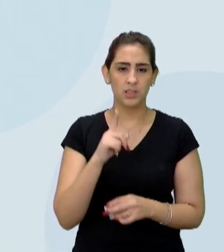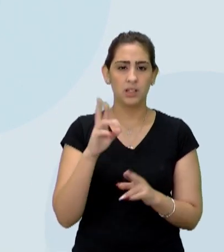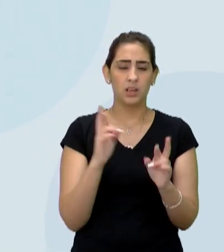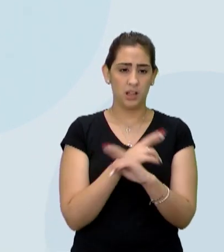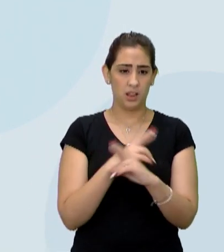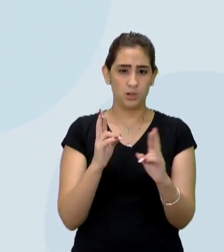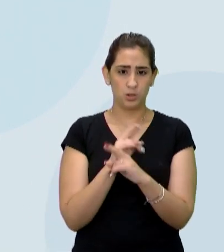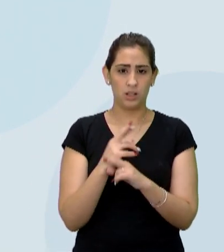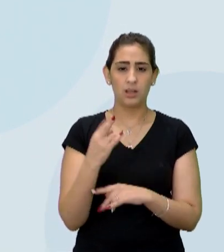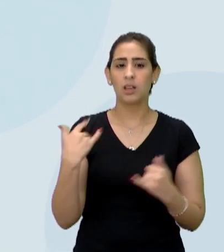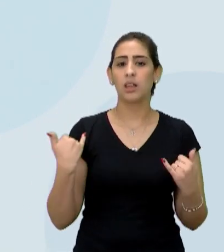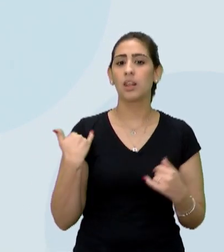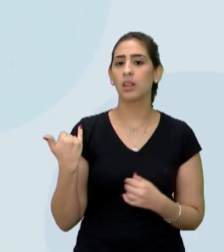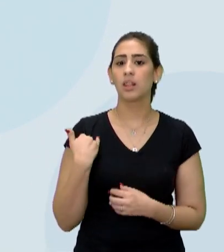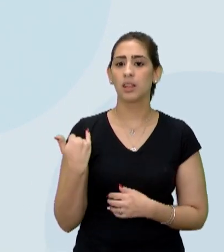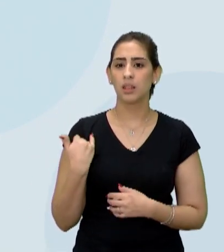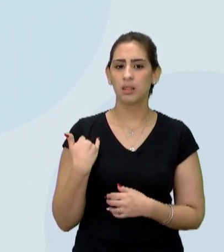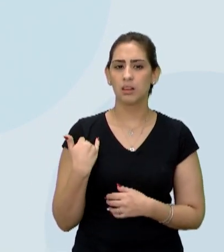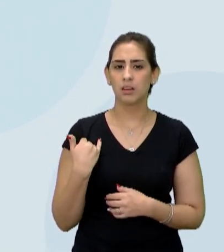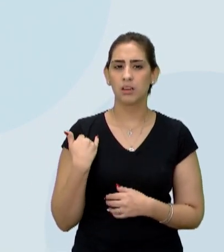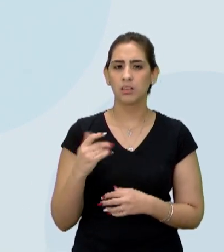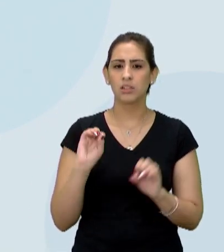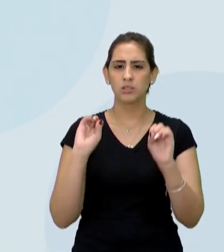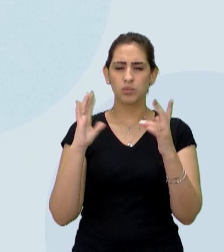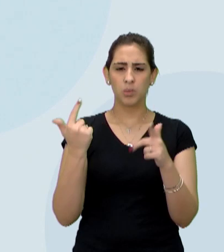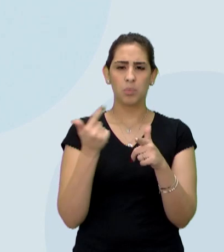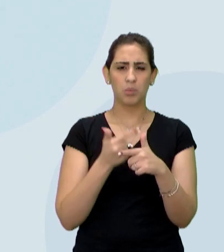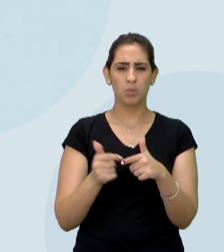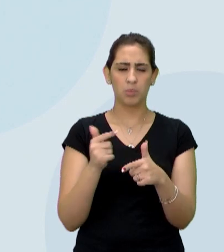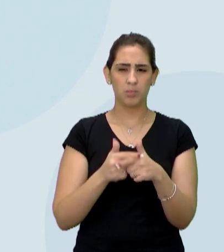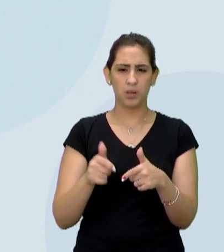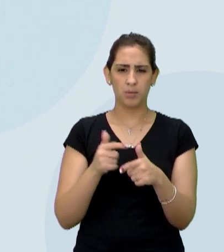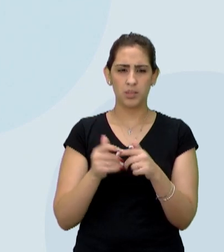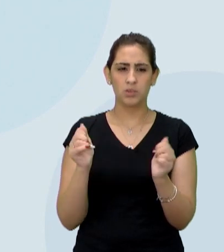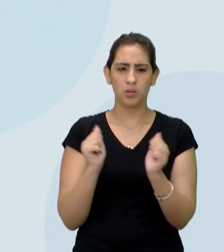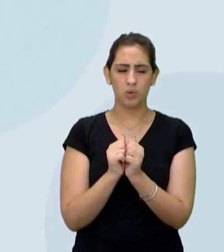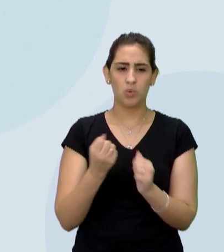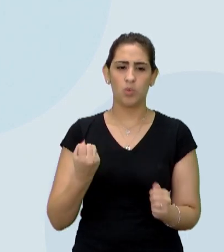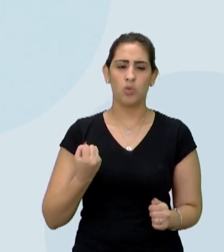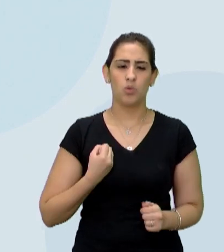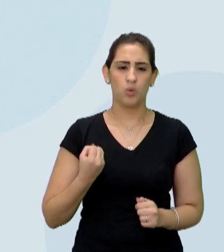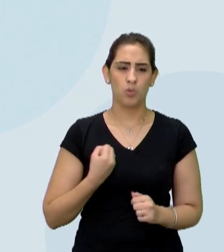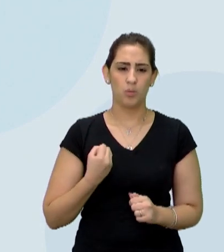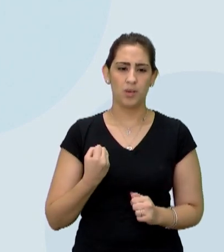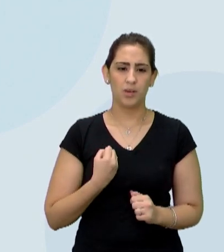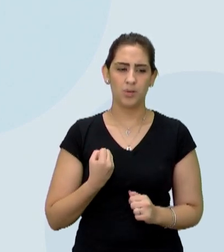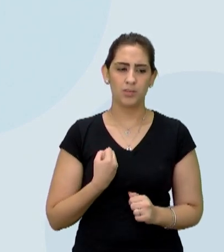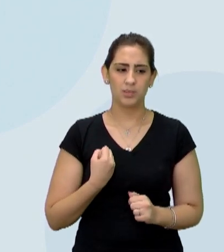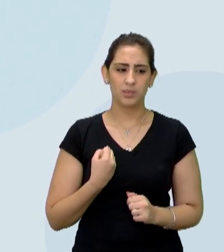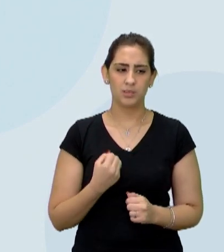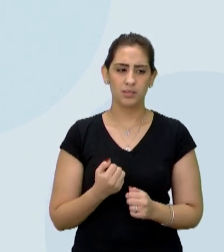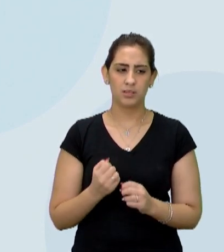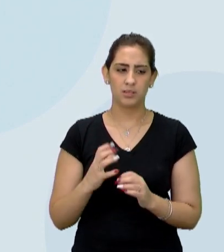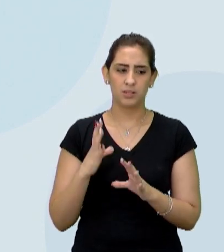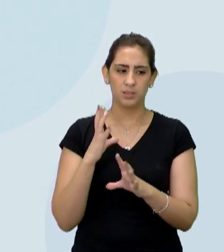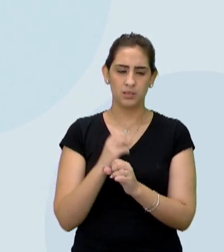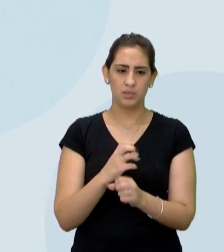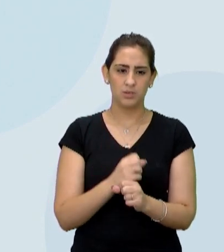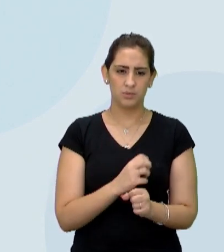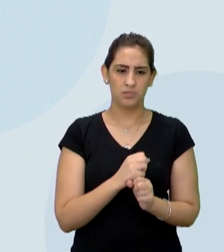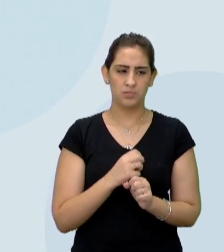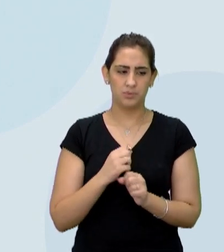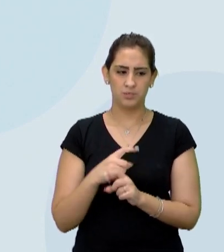relacionada à habilidade resolver problema com números inteiros envolvendo as operações, que são